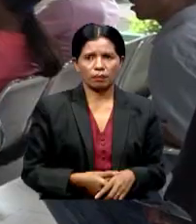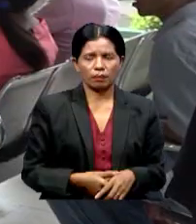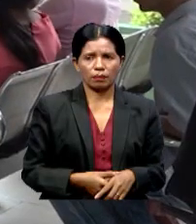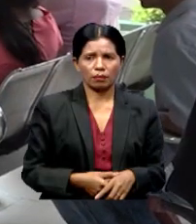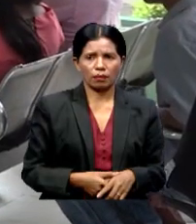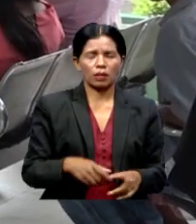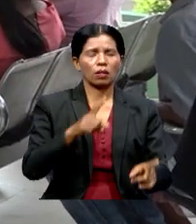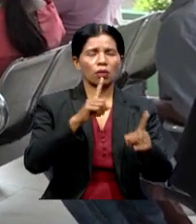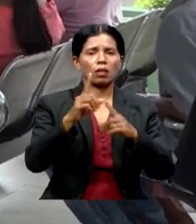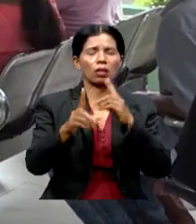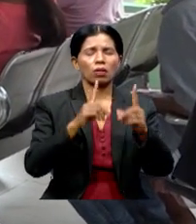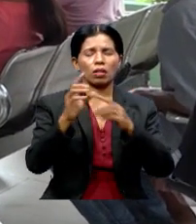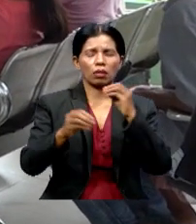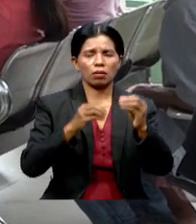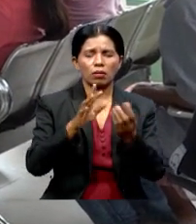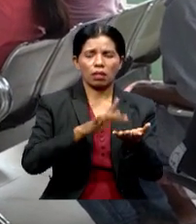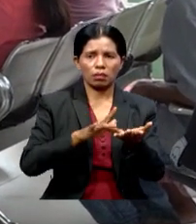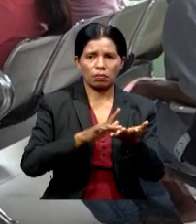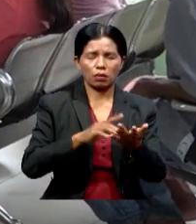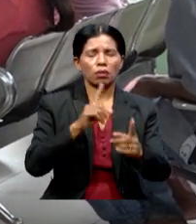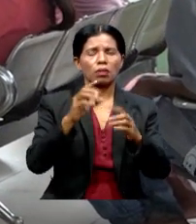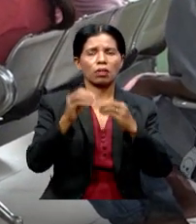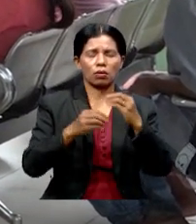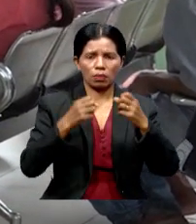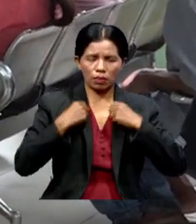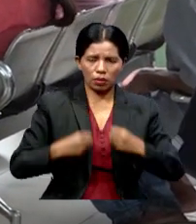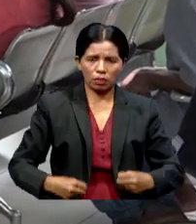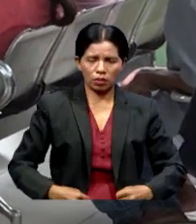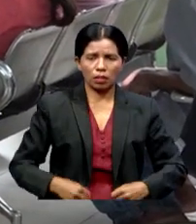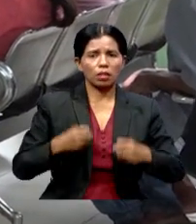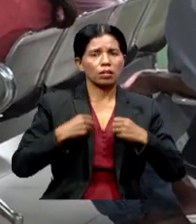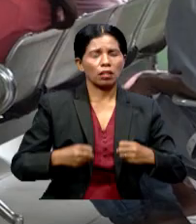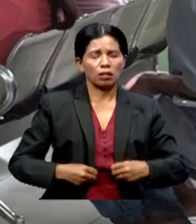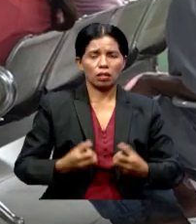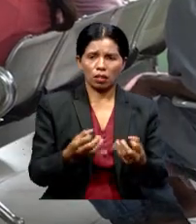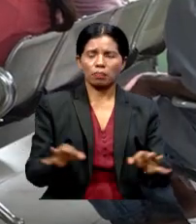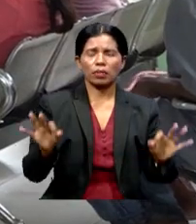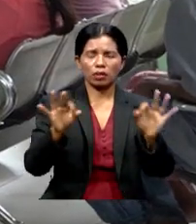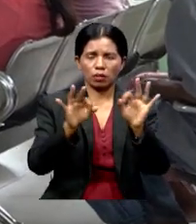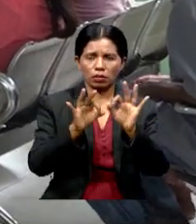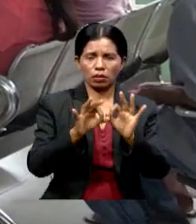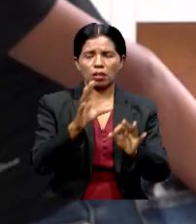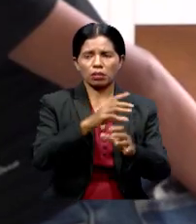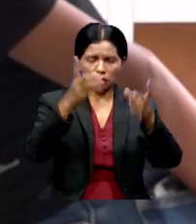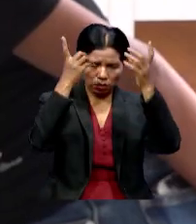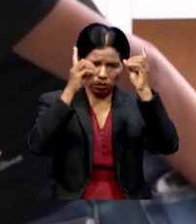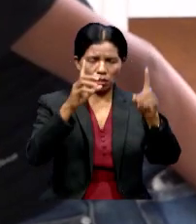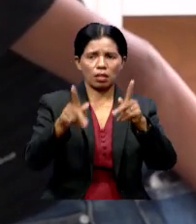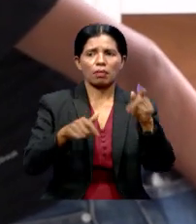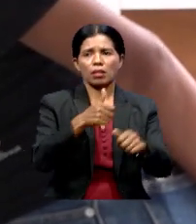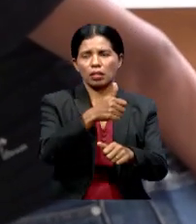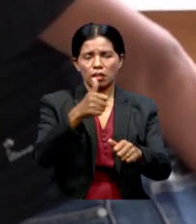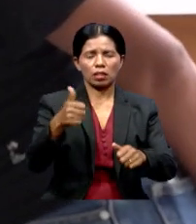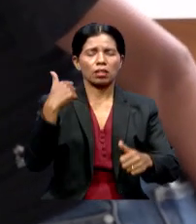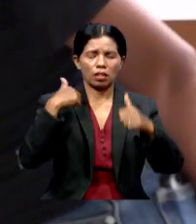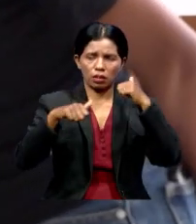Colia com a em Moro, com certeza colia com a saúde. Saúde é papel importante a tu determina e uma ideia de